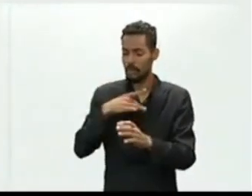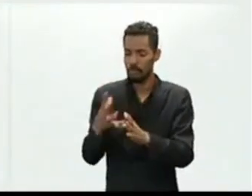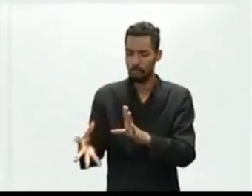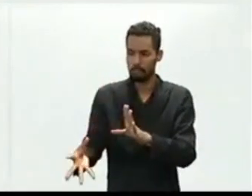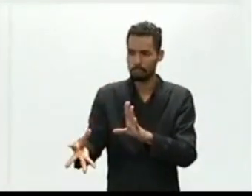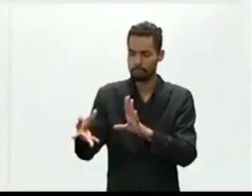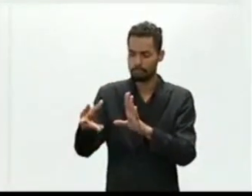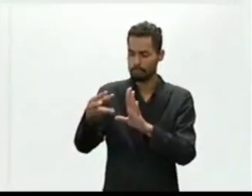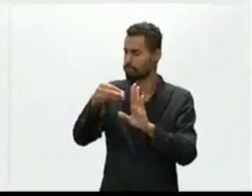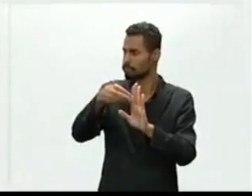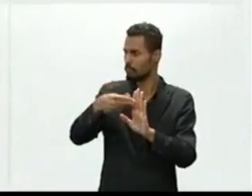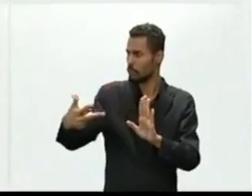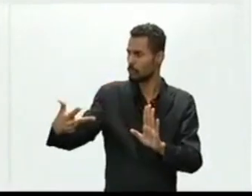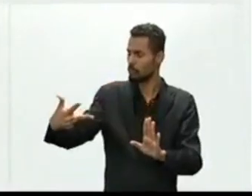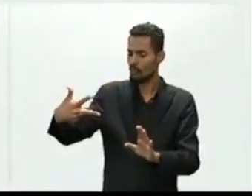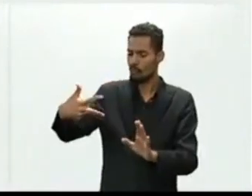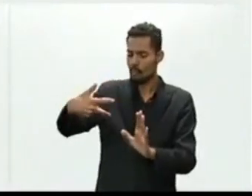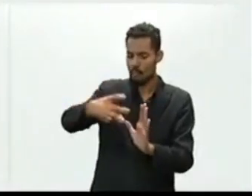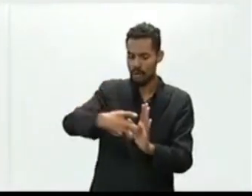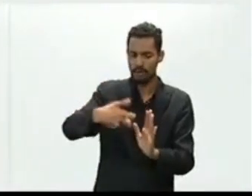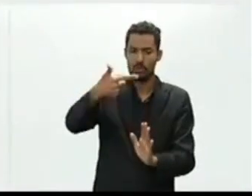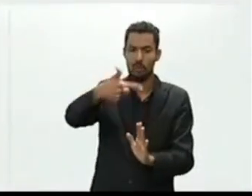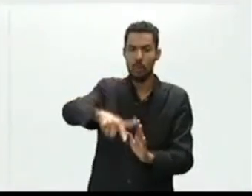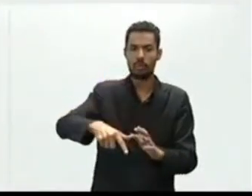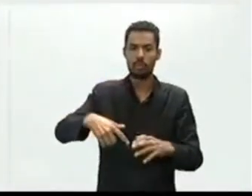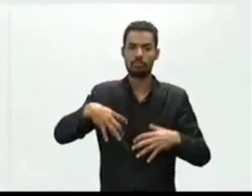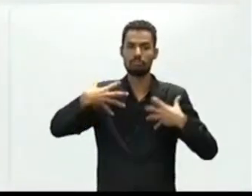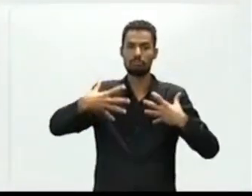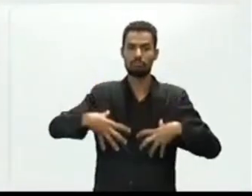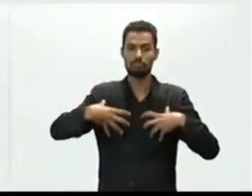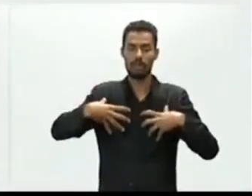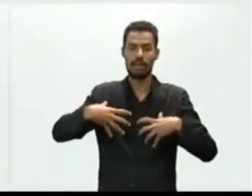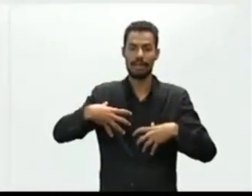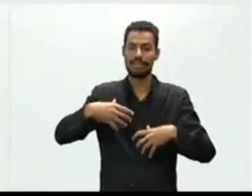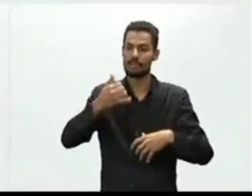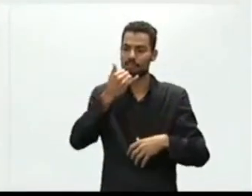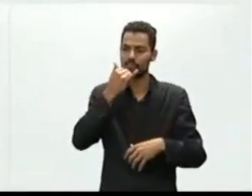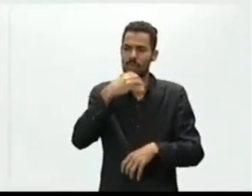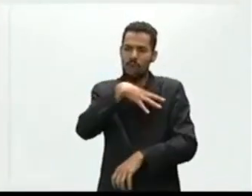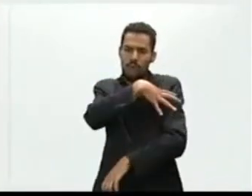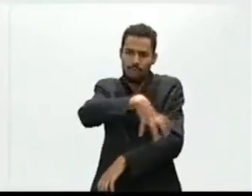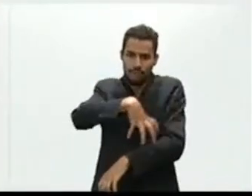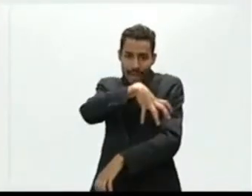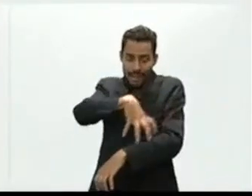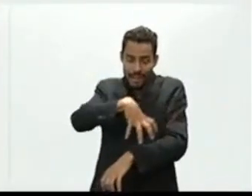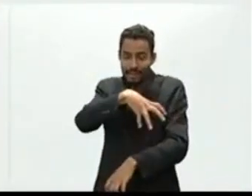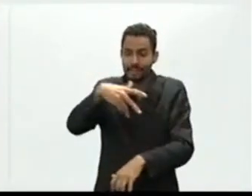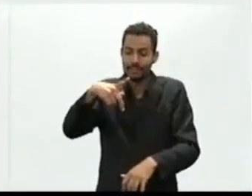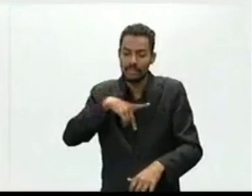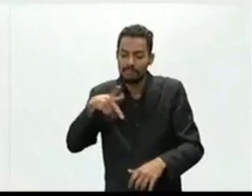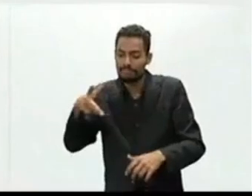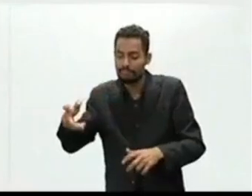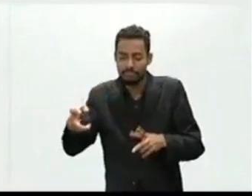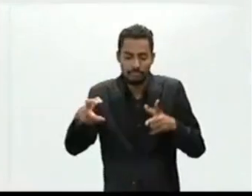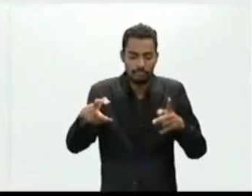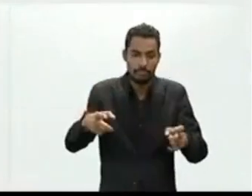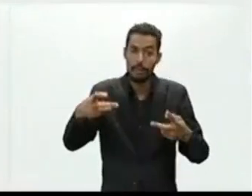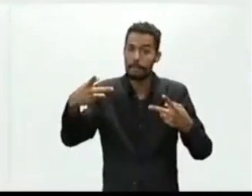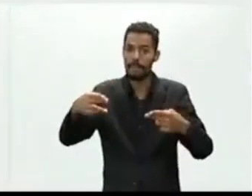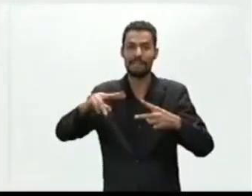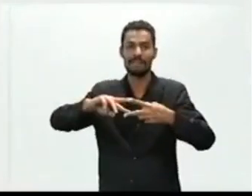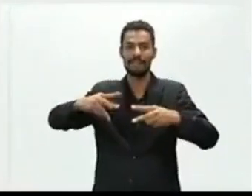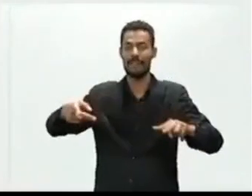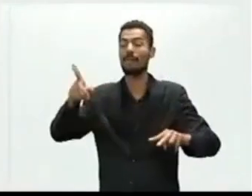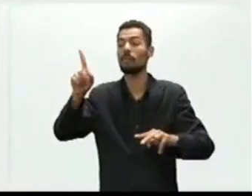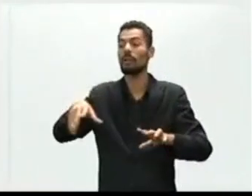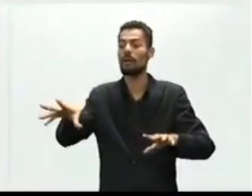injeta no útero de uma outra ovelha, depois que ele já está se dividindo, e você vai ter duas ovelhas com o mesmo DNA. Isso é um